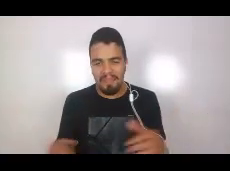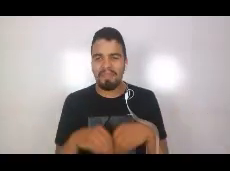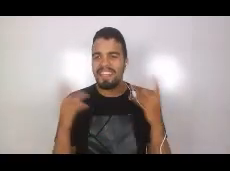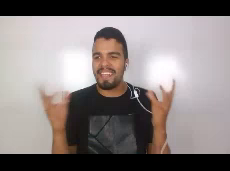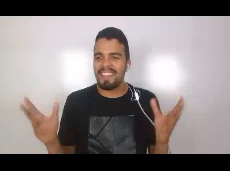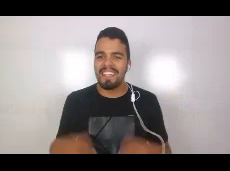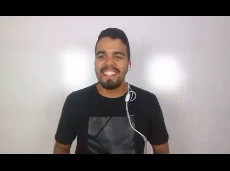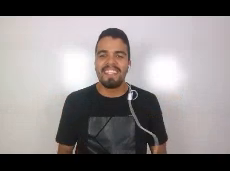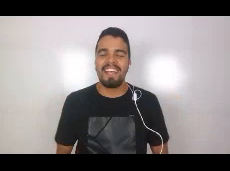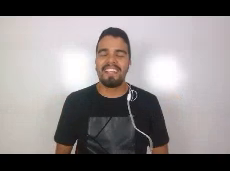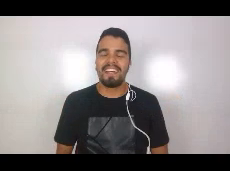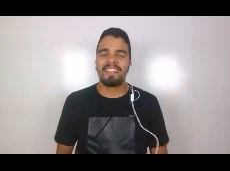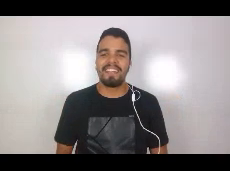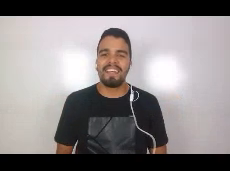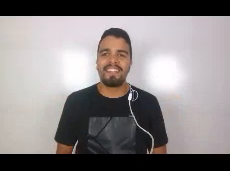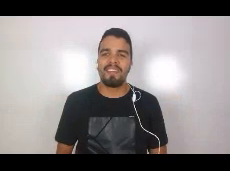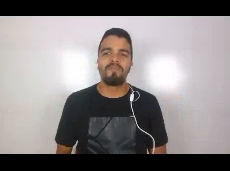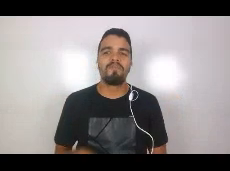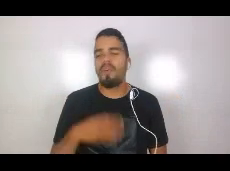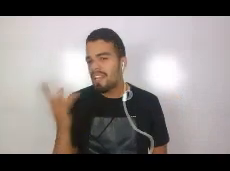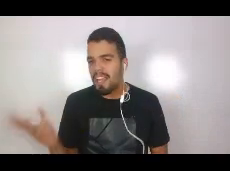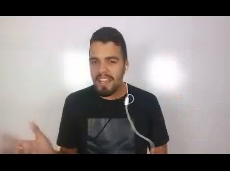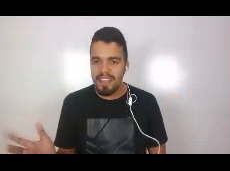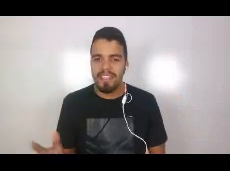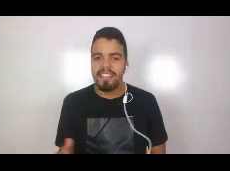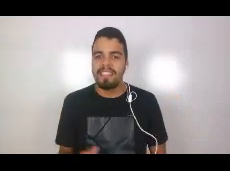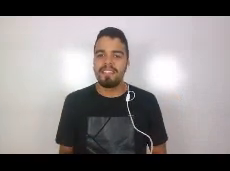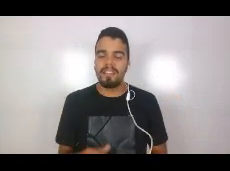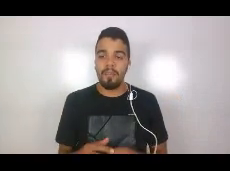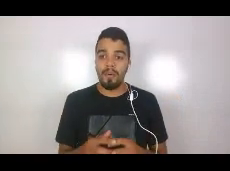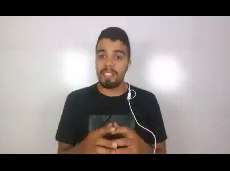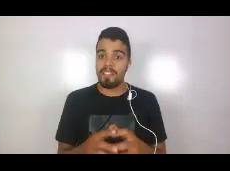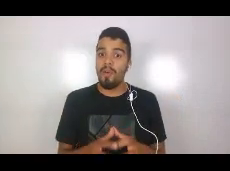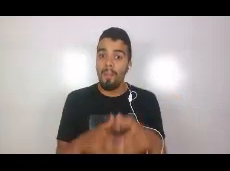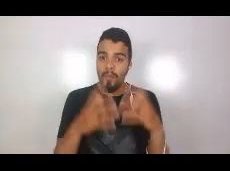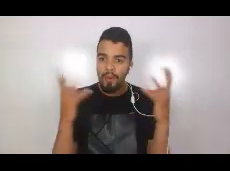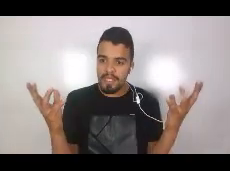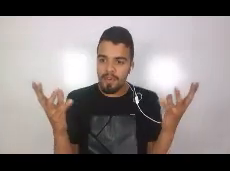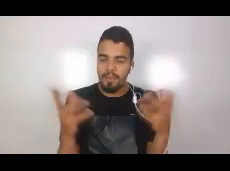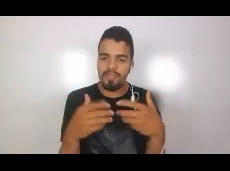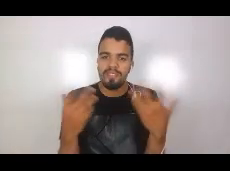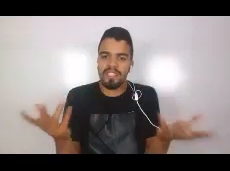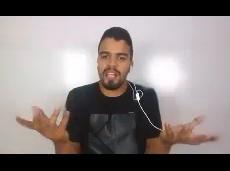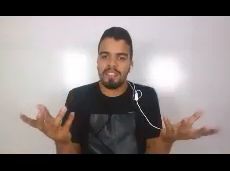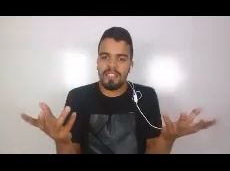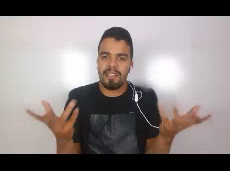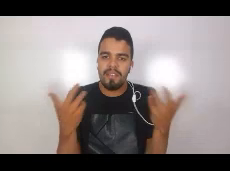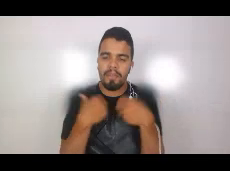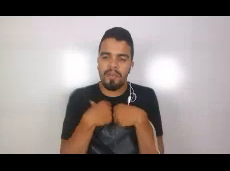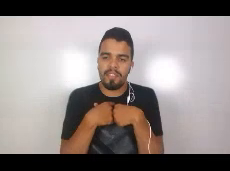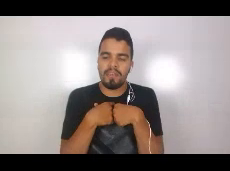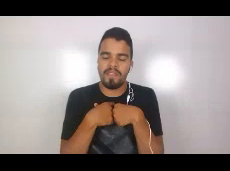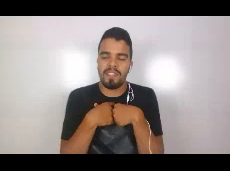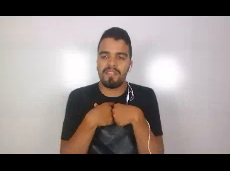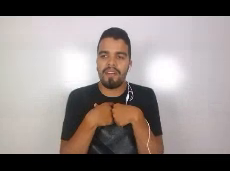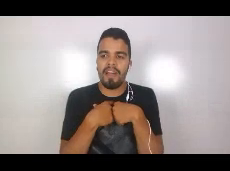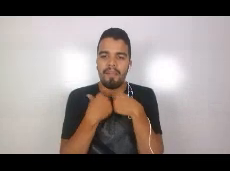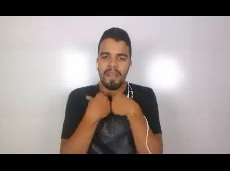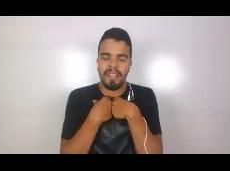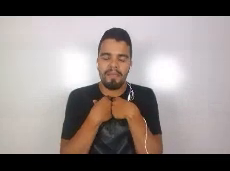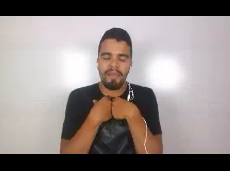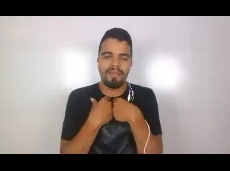a dele, pode aprender, né, de algum colega, então, porque são muitos sinais, né? Então, ele pode só, às